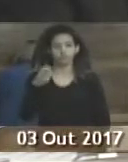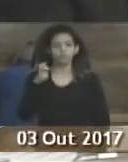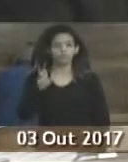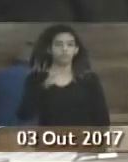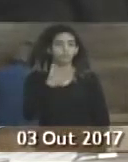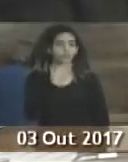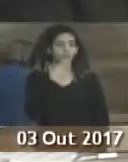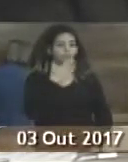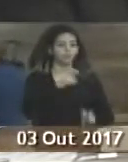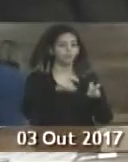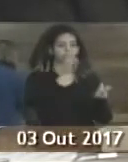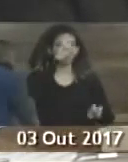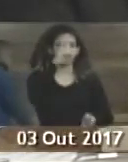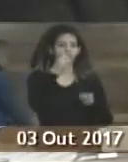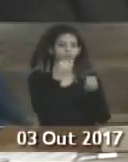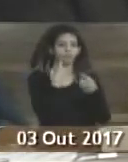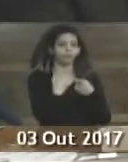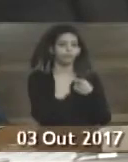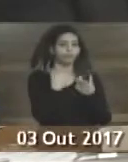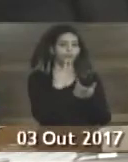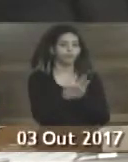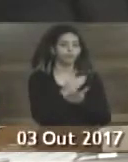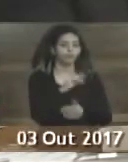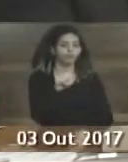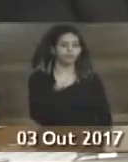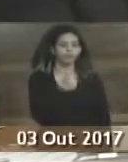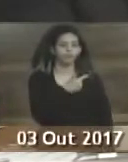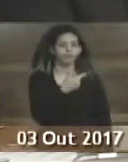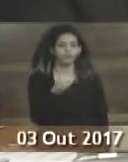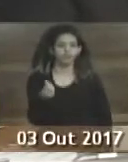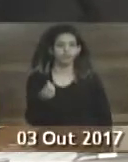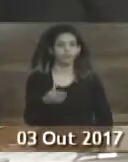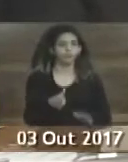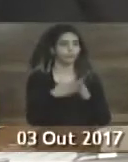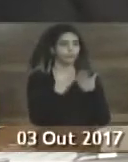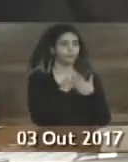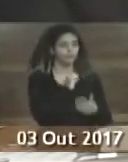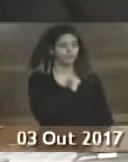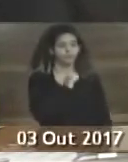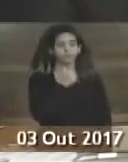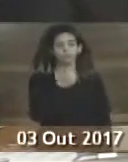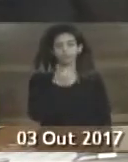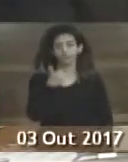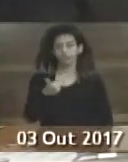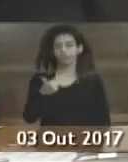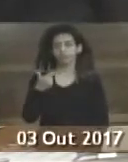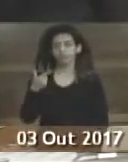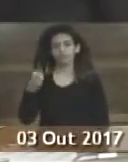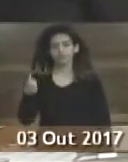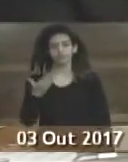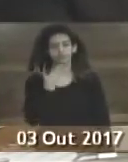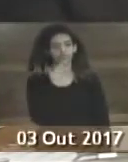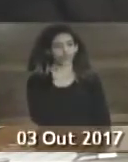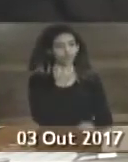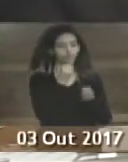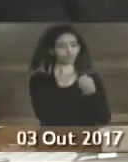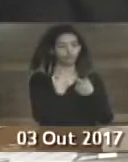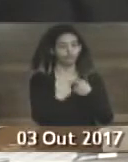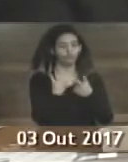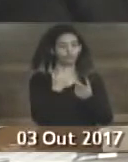mesa ser justificada de sua ausência, sessão dia 26 de setembro. Requerimento número 1126/17, solicitando a mesa ser justificada de sua ausência, sessão dia